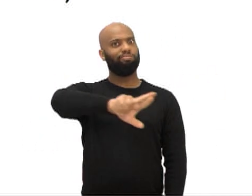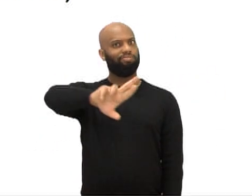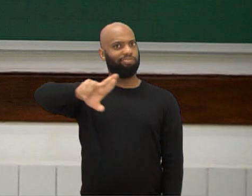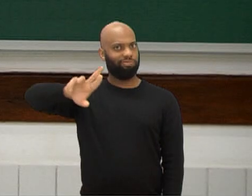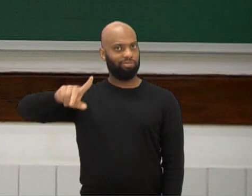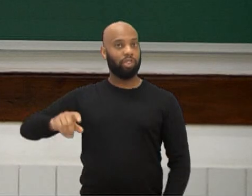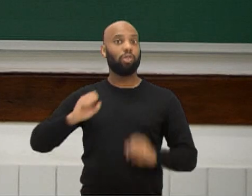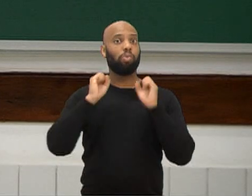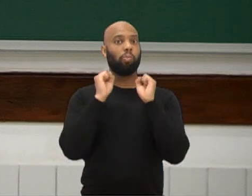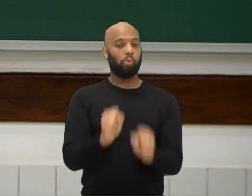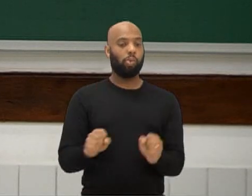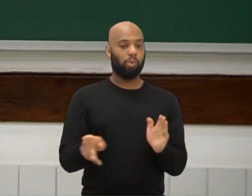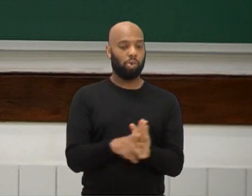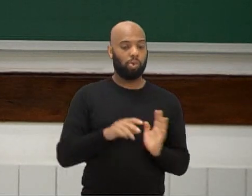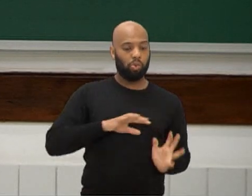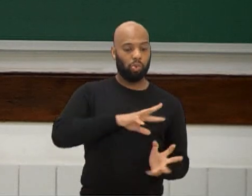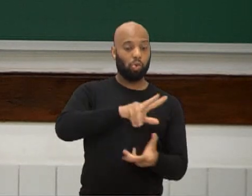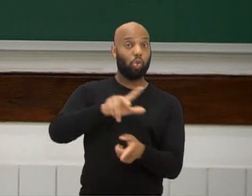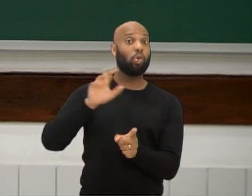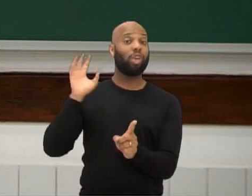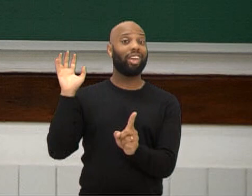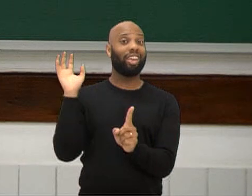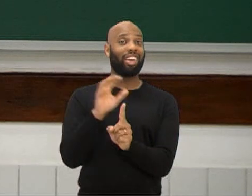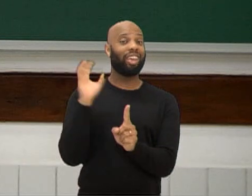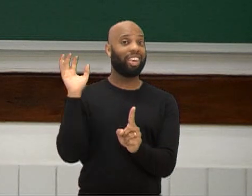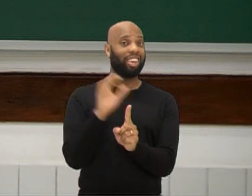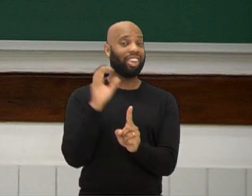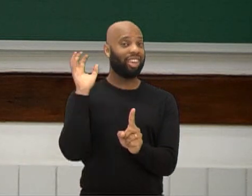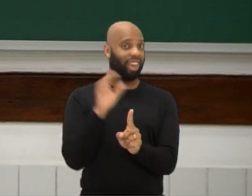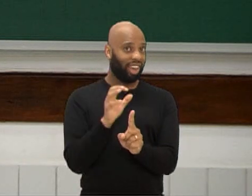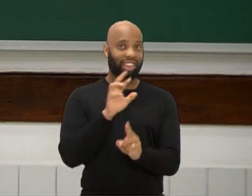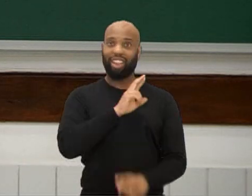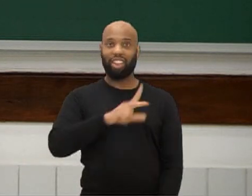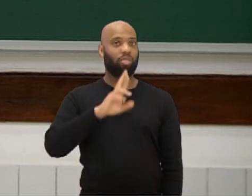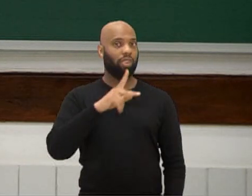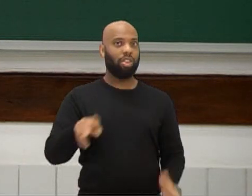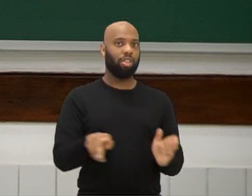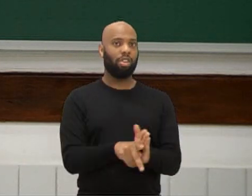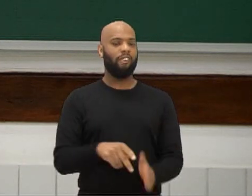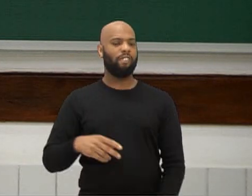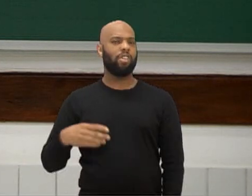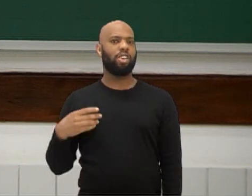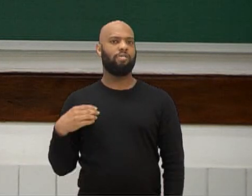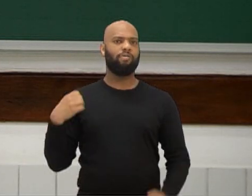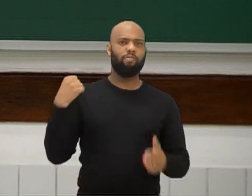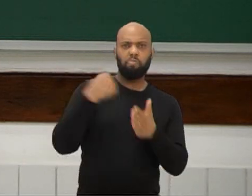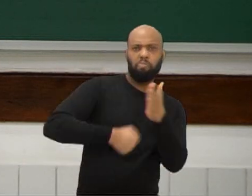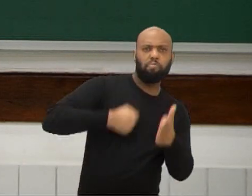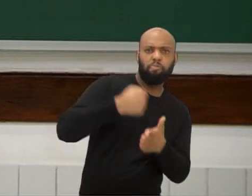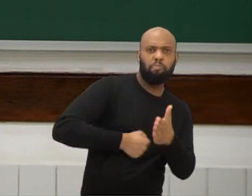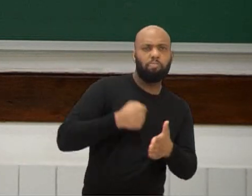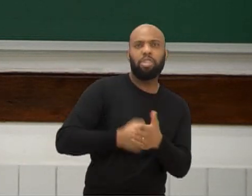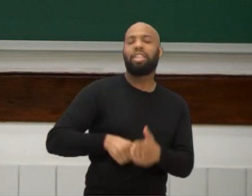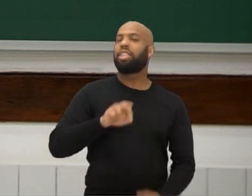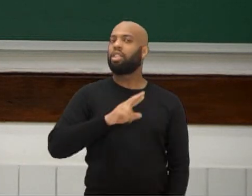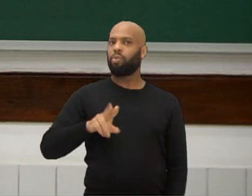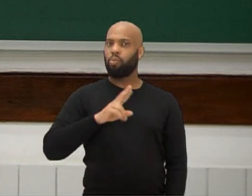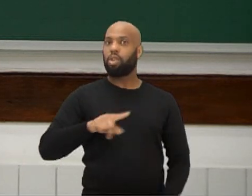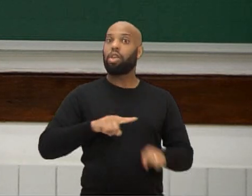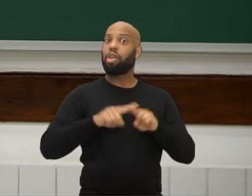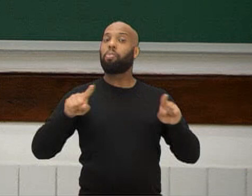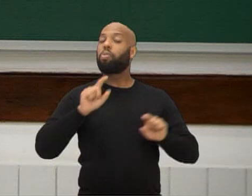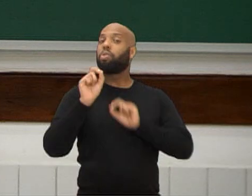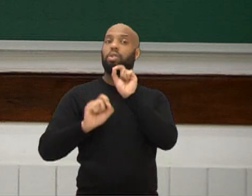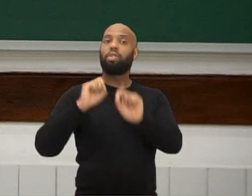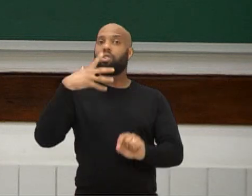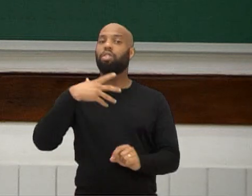maneiras o poder do mundo, mas isso não quer dizer que eles não acabaram financiando